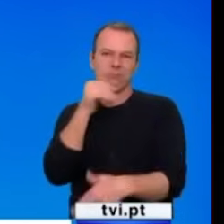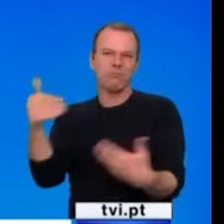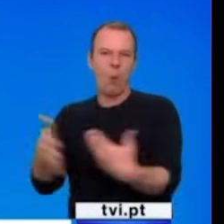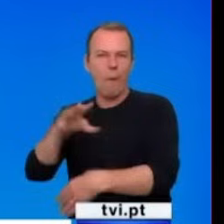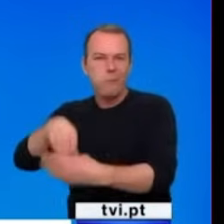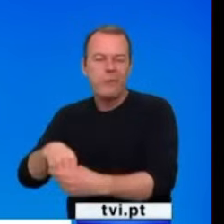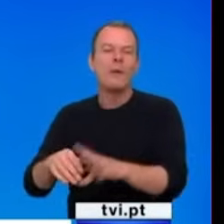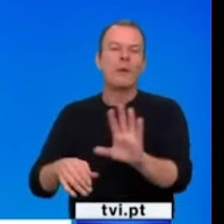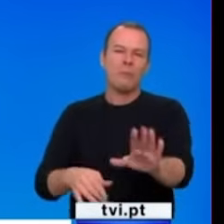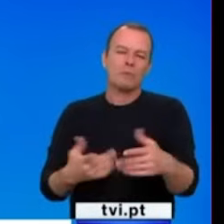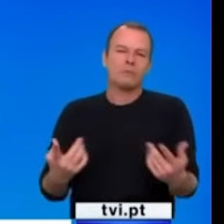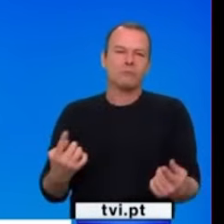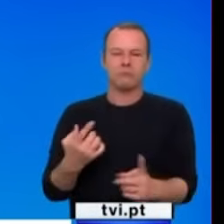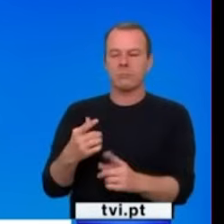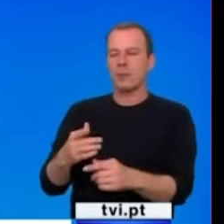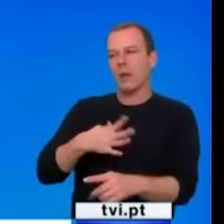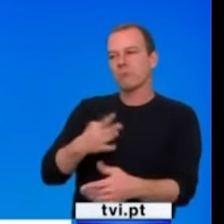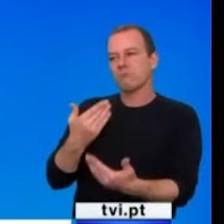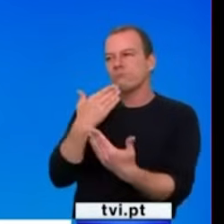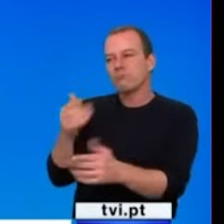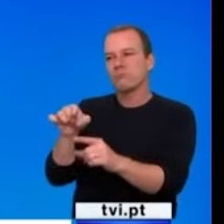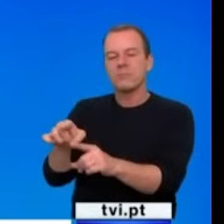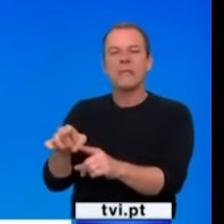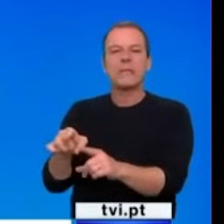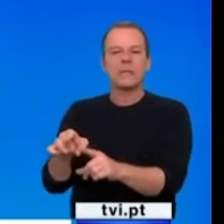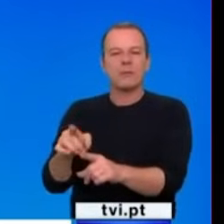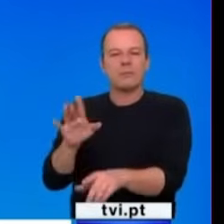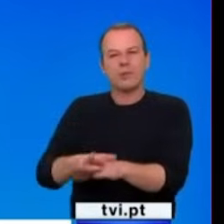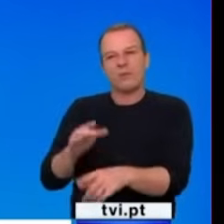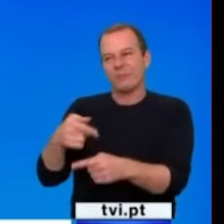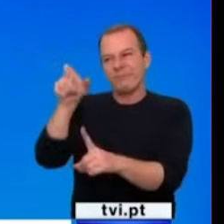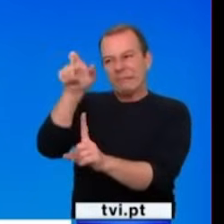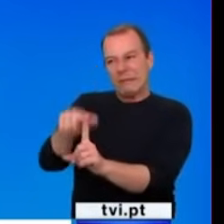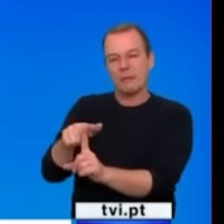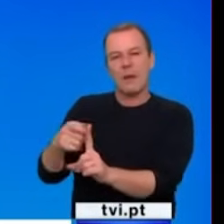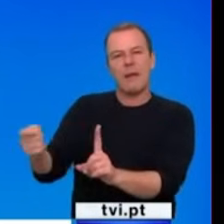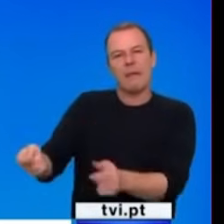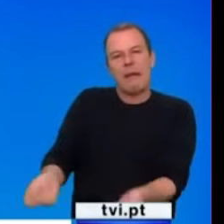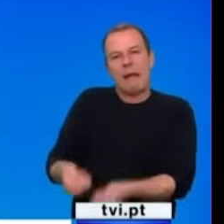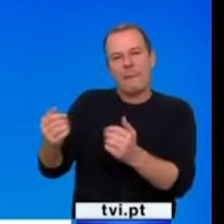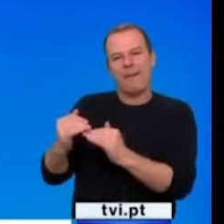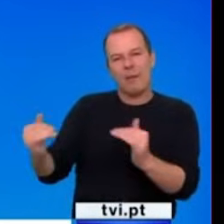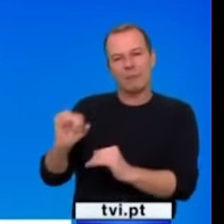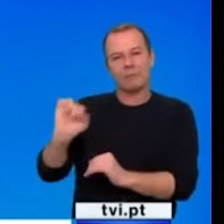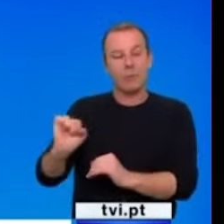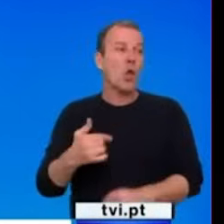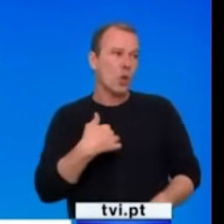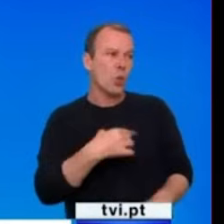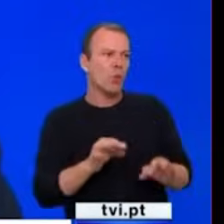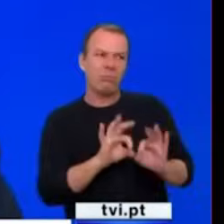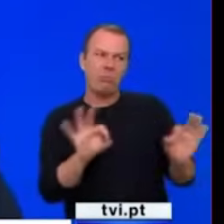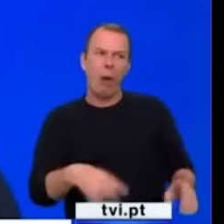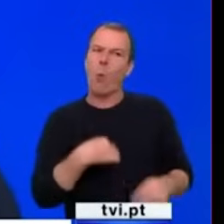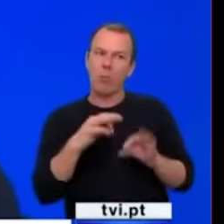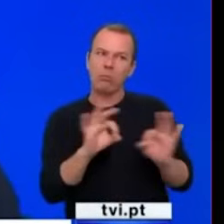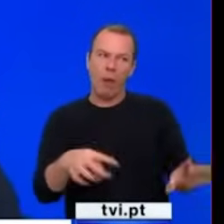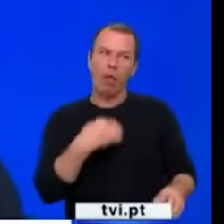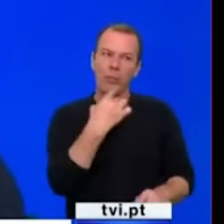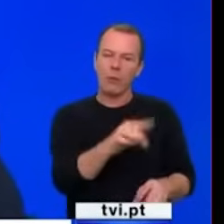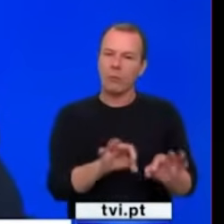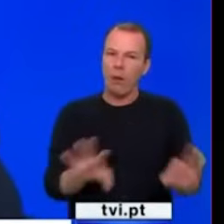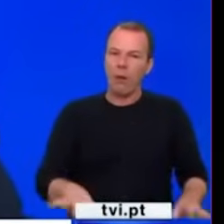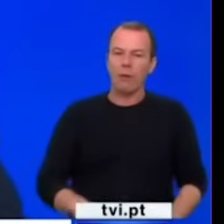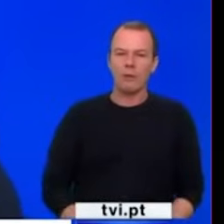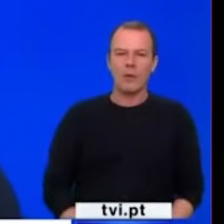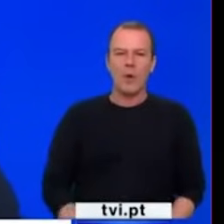mais alguém que está plena campanha para as letivas e portanto queria lhe dar Esta palavra eu sublinho as palavras do Pedro an Santos